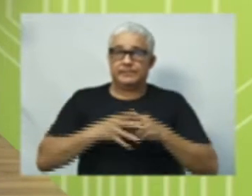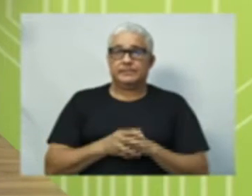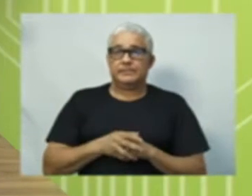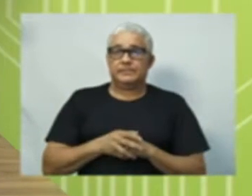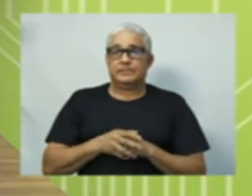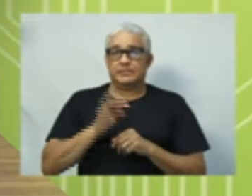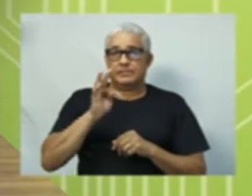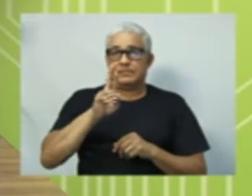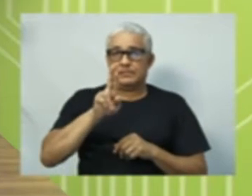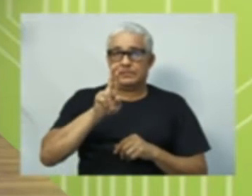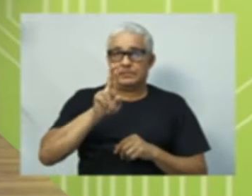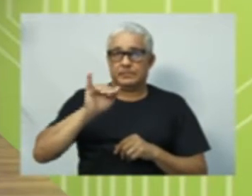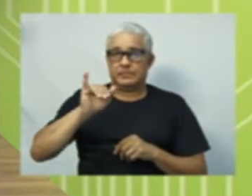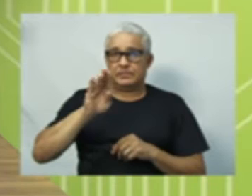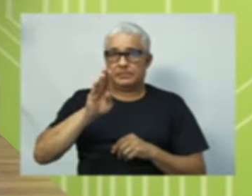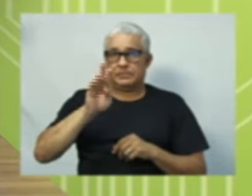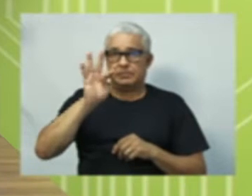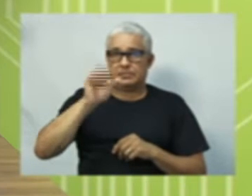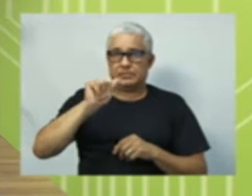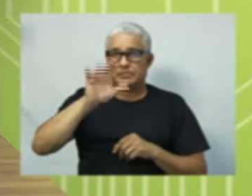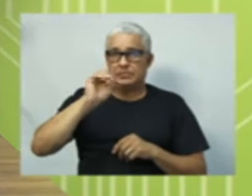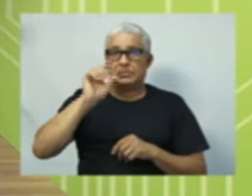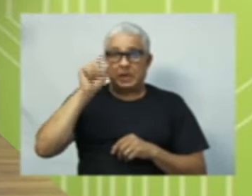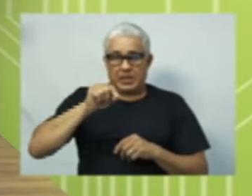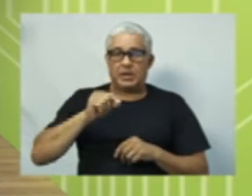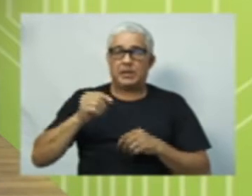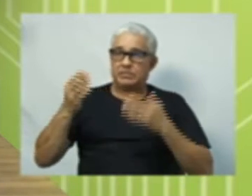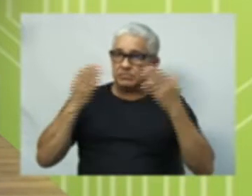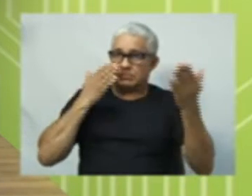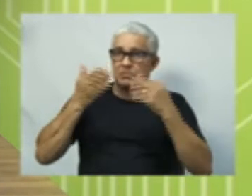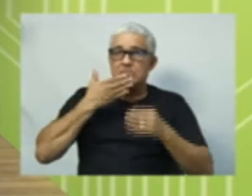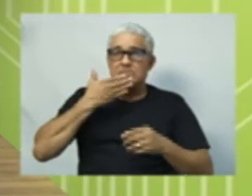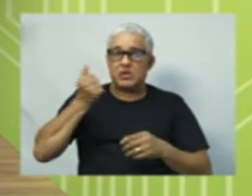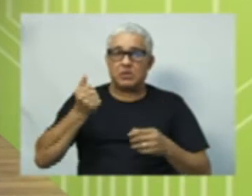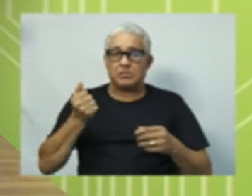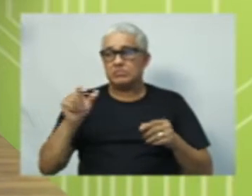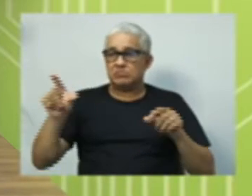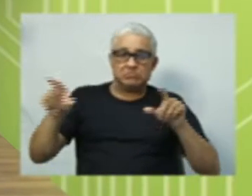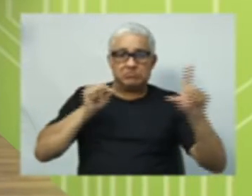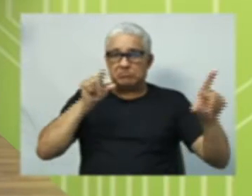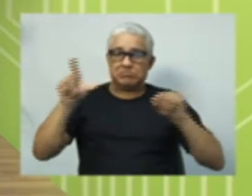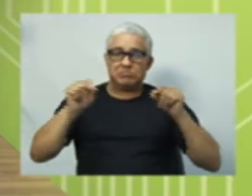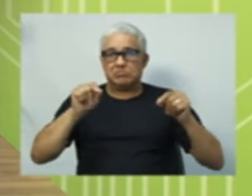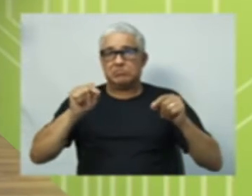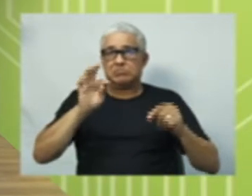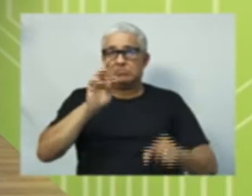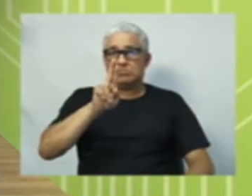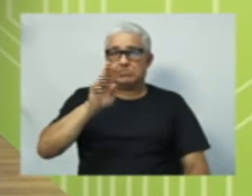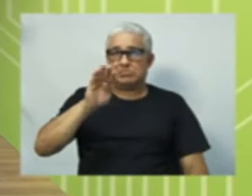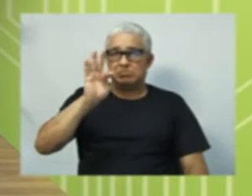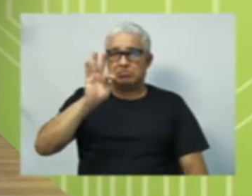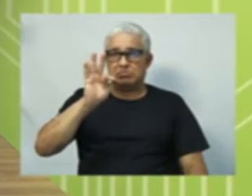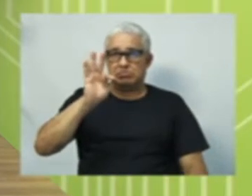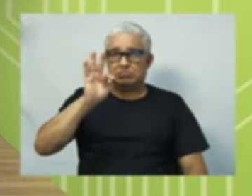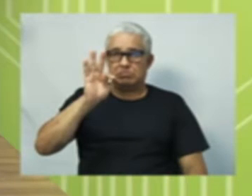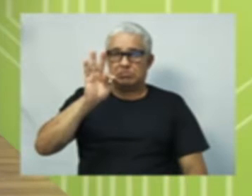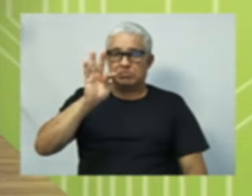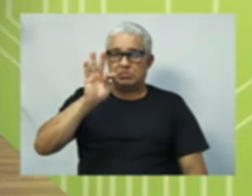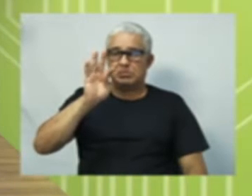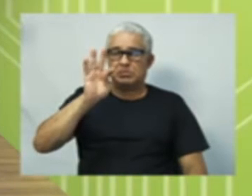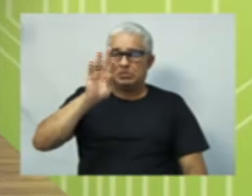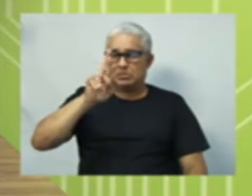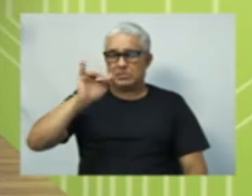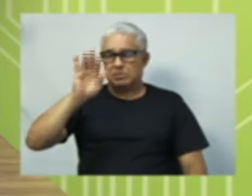planejamento tributário é analisar as melhores opções sobre tributos. Qual é a melhor opção? Essa